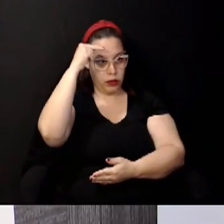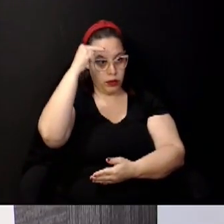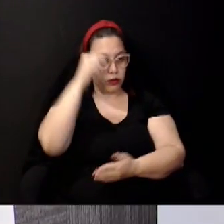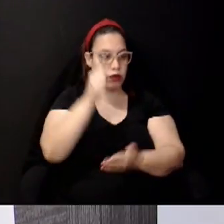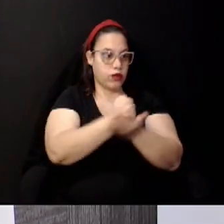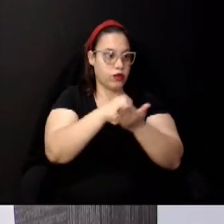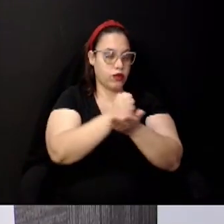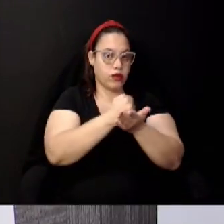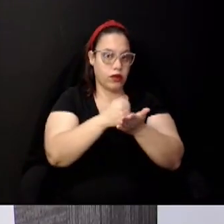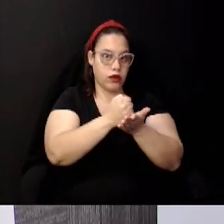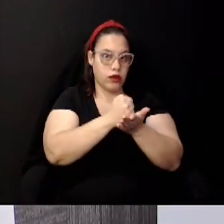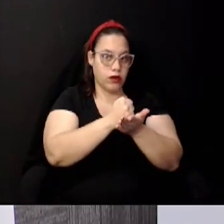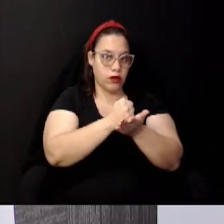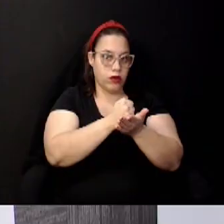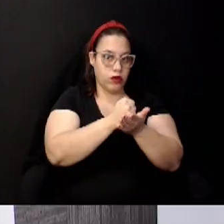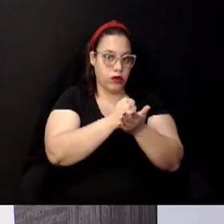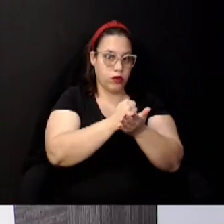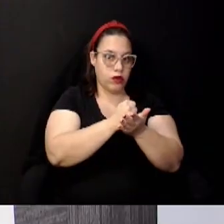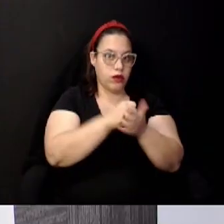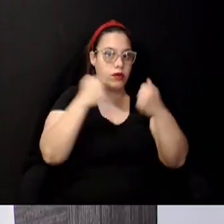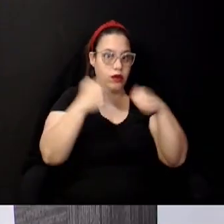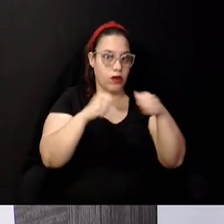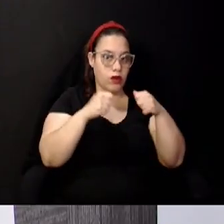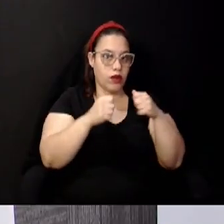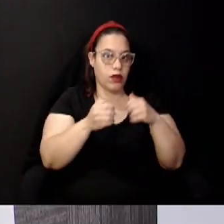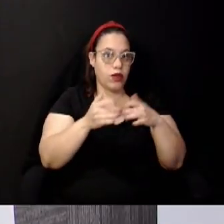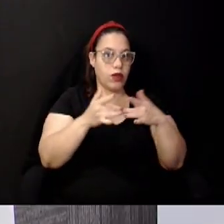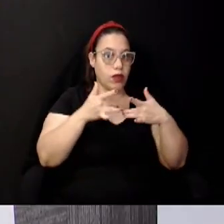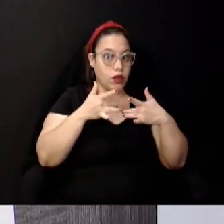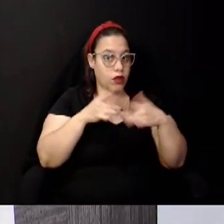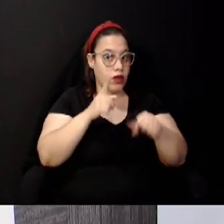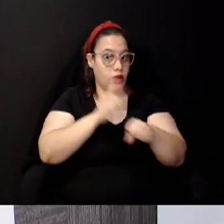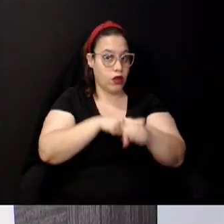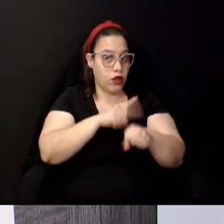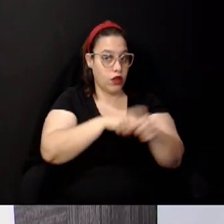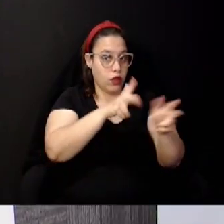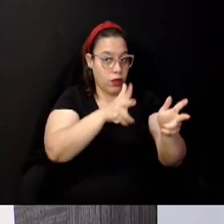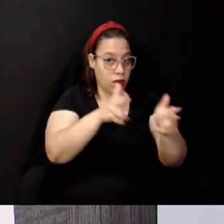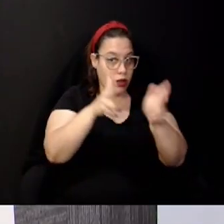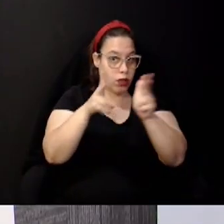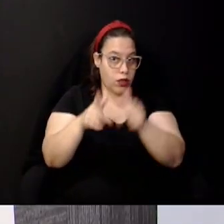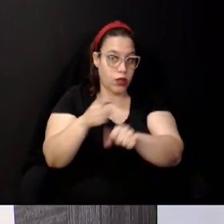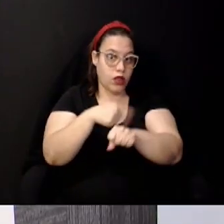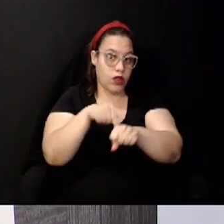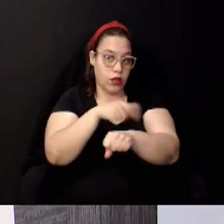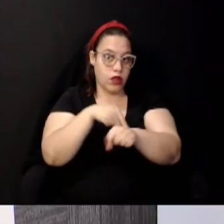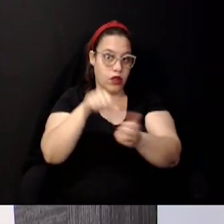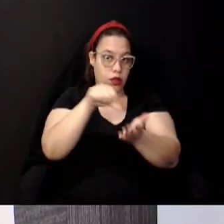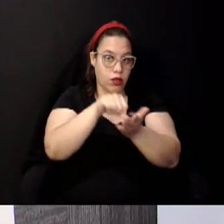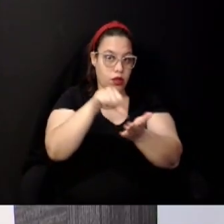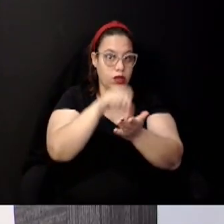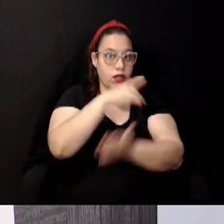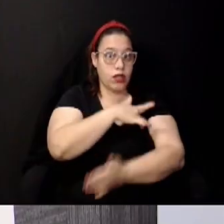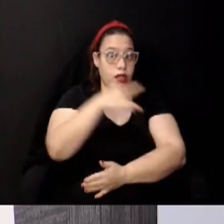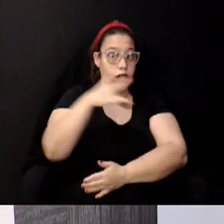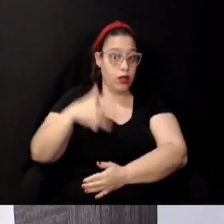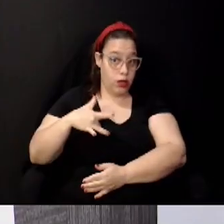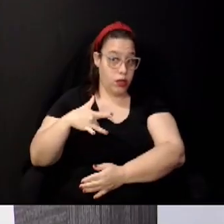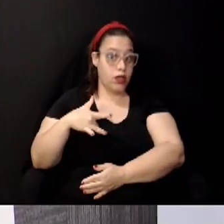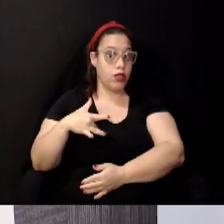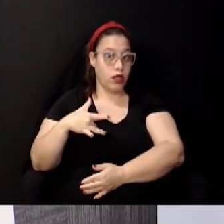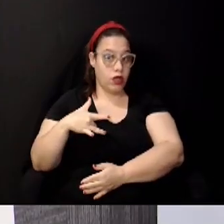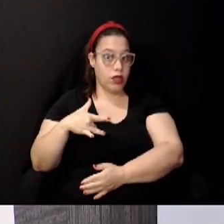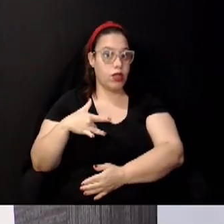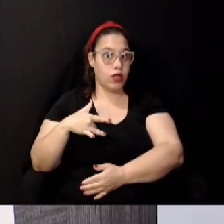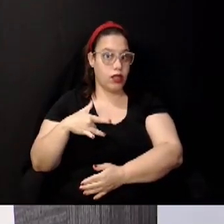públicas deverão operar nos mesmos horários das unidades básicas de saúde. Também